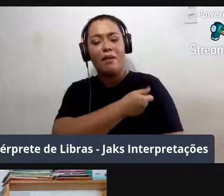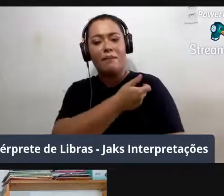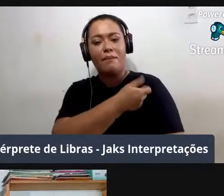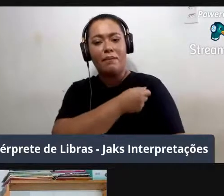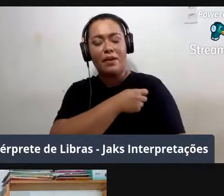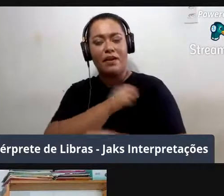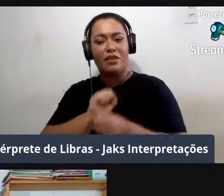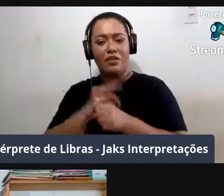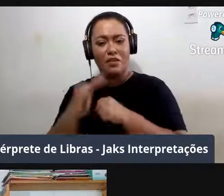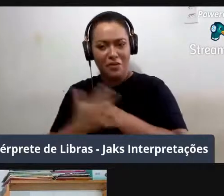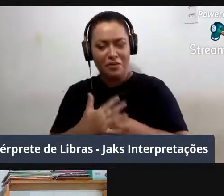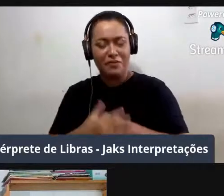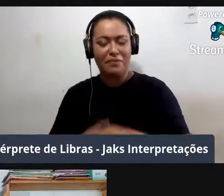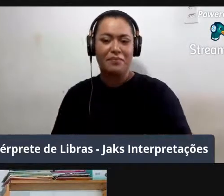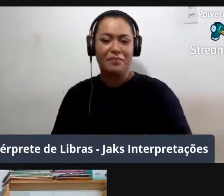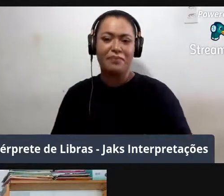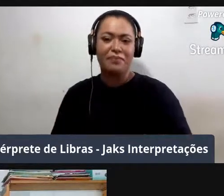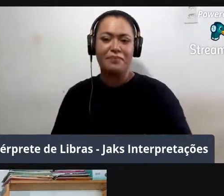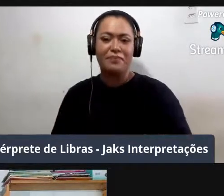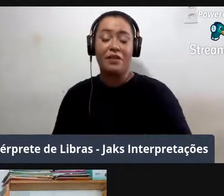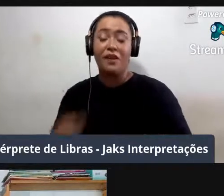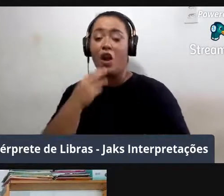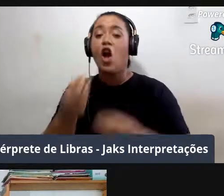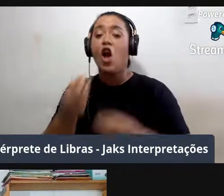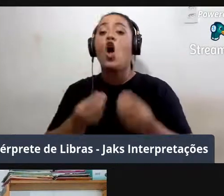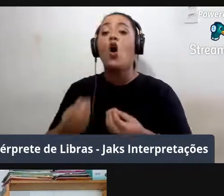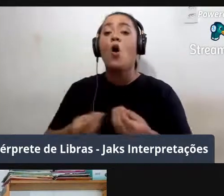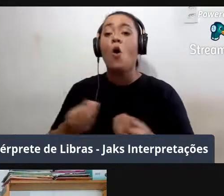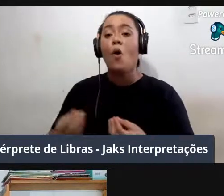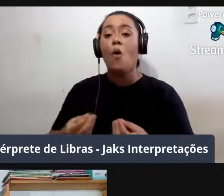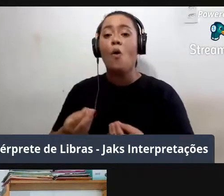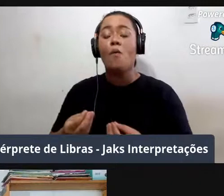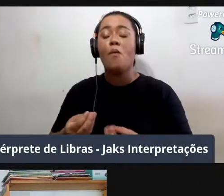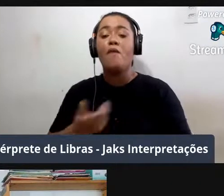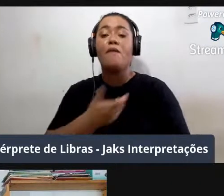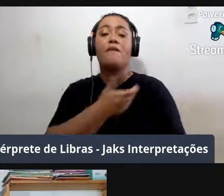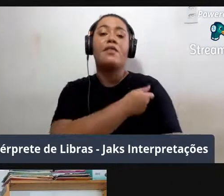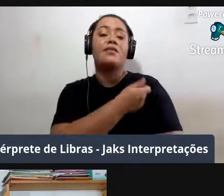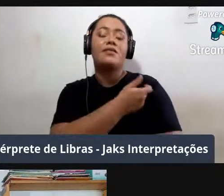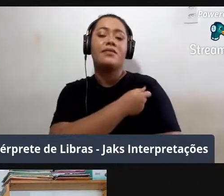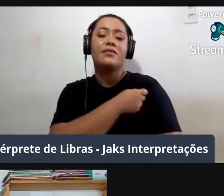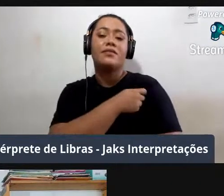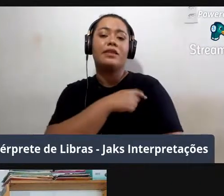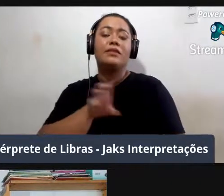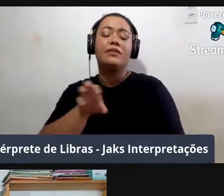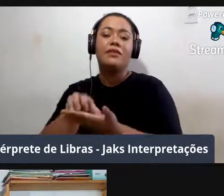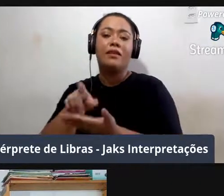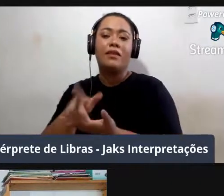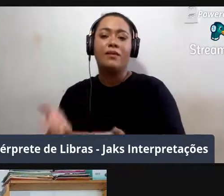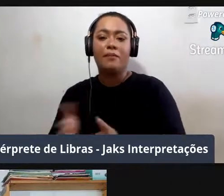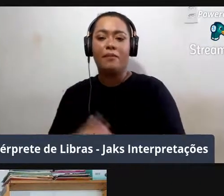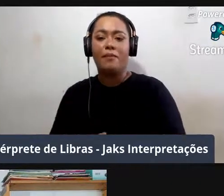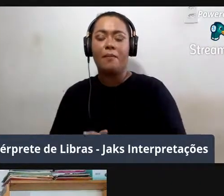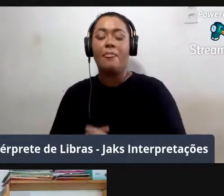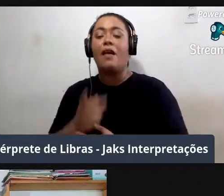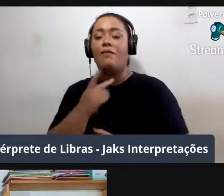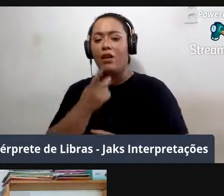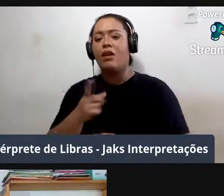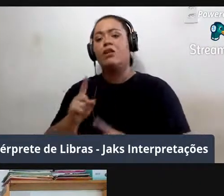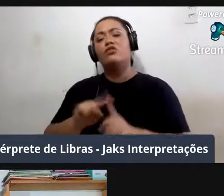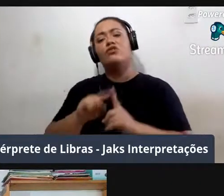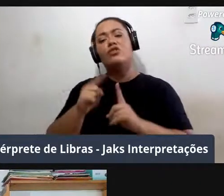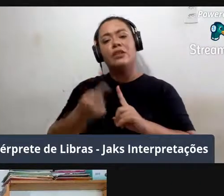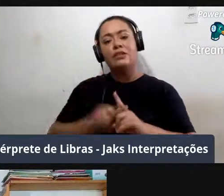Como é que tá esse cenário das vacinas em Pancararu? A gestante, as puérperas e a lactante